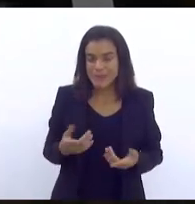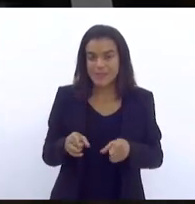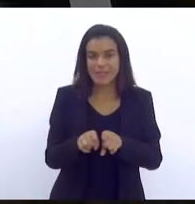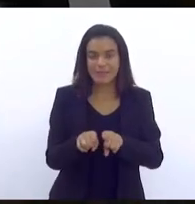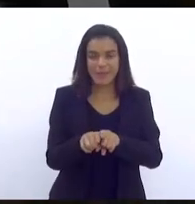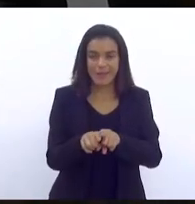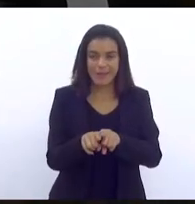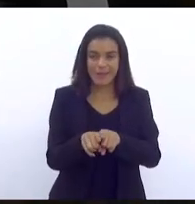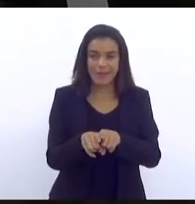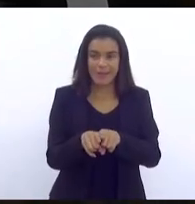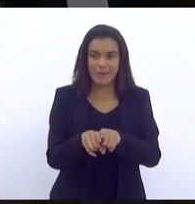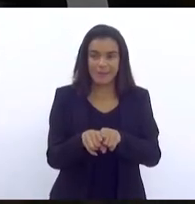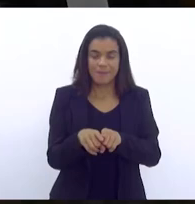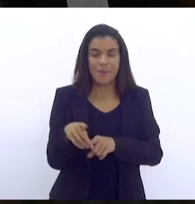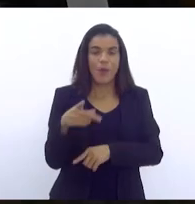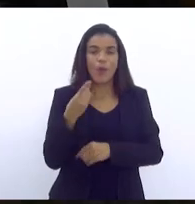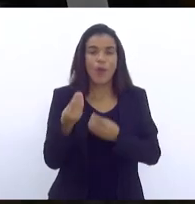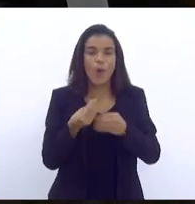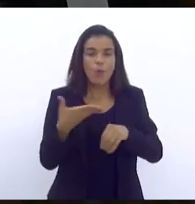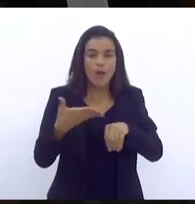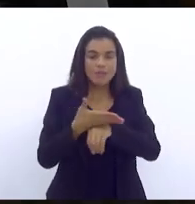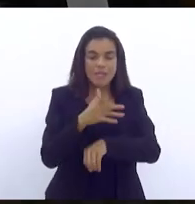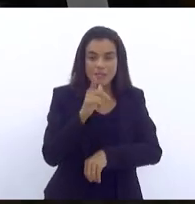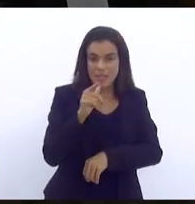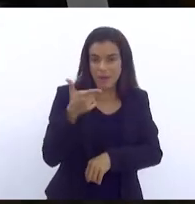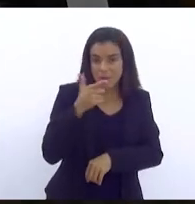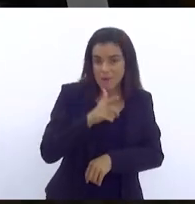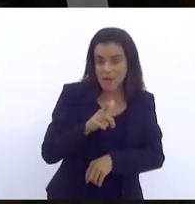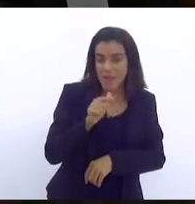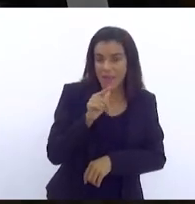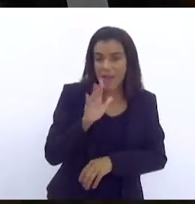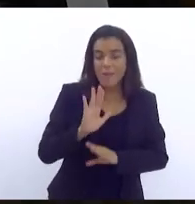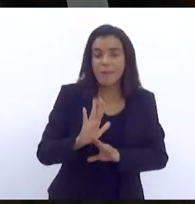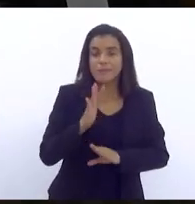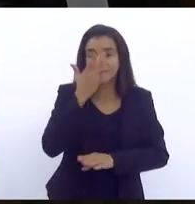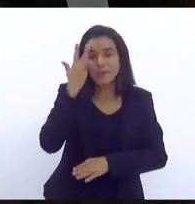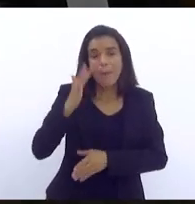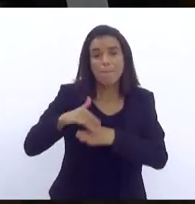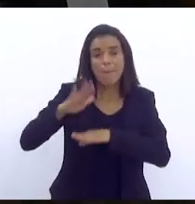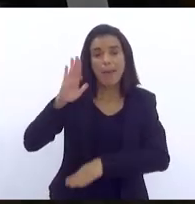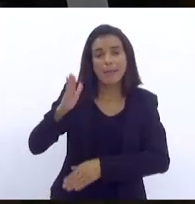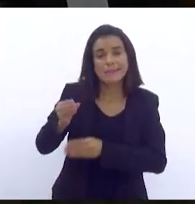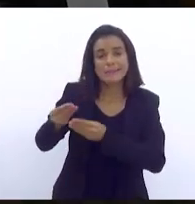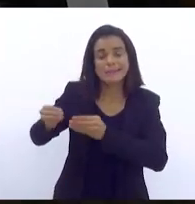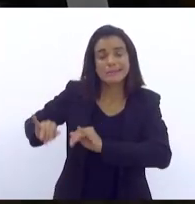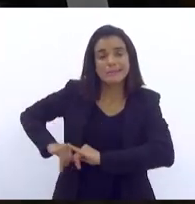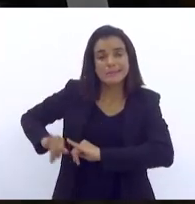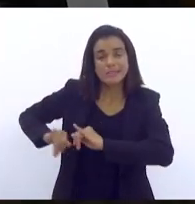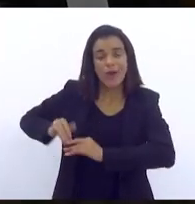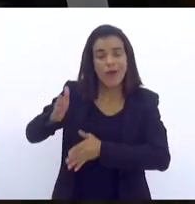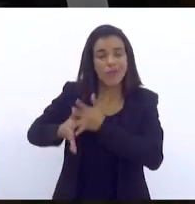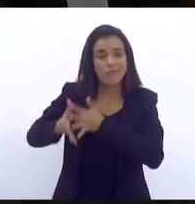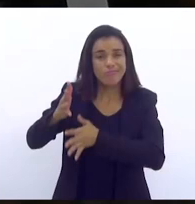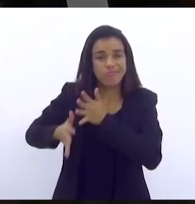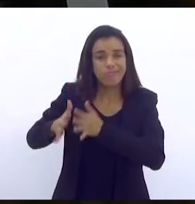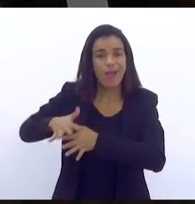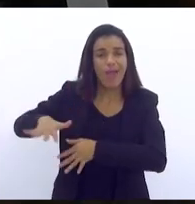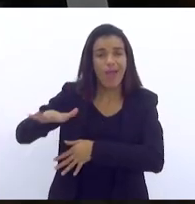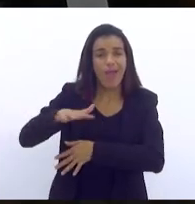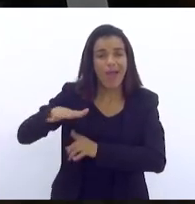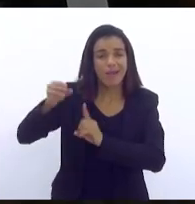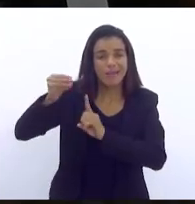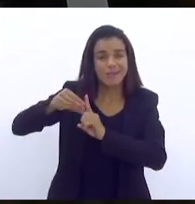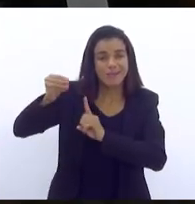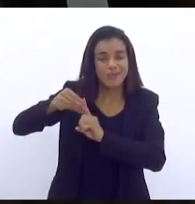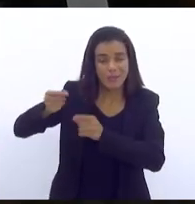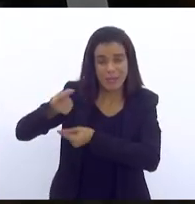sobre eh acesso à água sem falar que os mais prejudicados são aqueles que moram nas áreas vulnerabilizadas